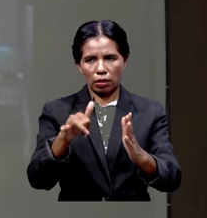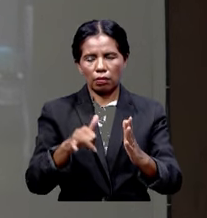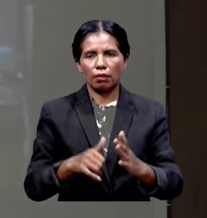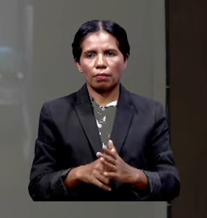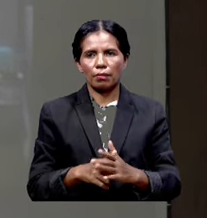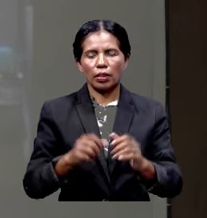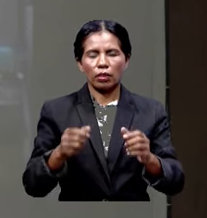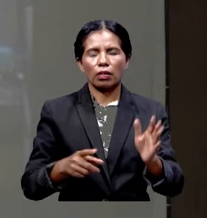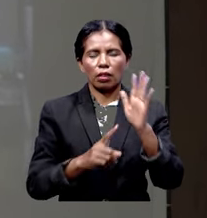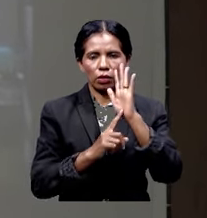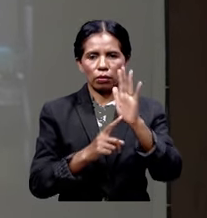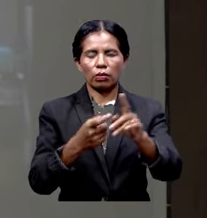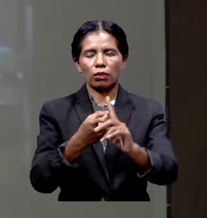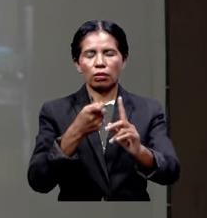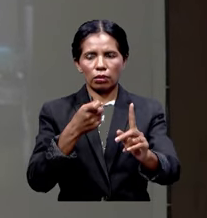maka fosai husi